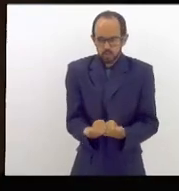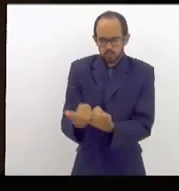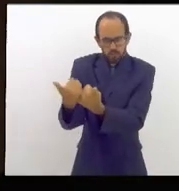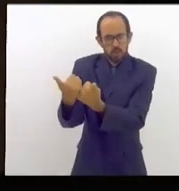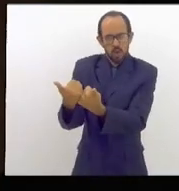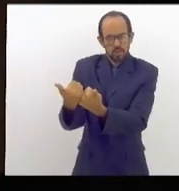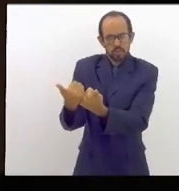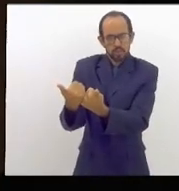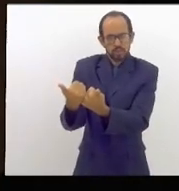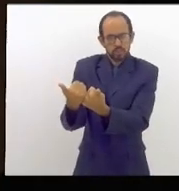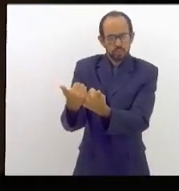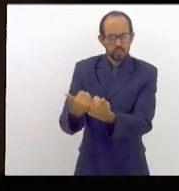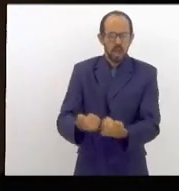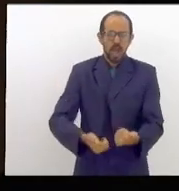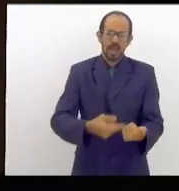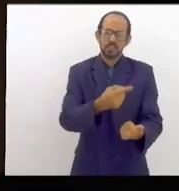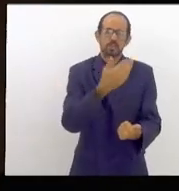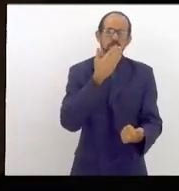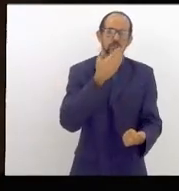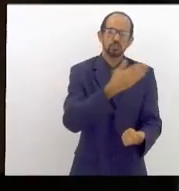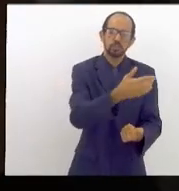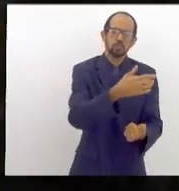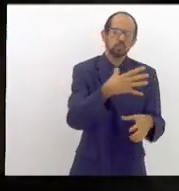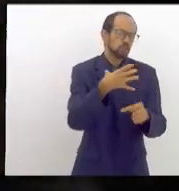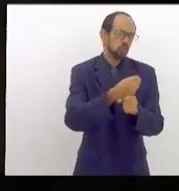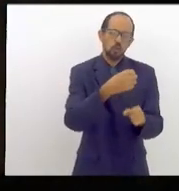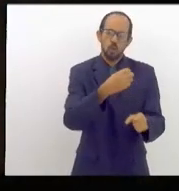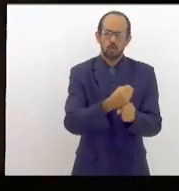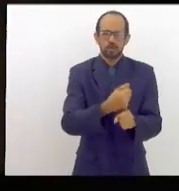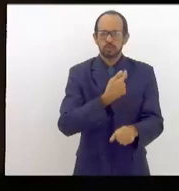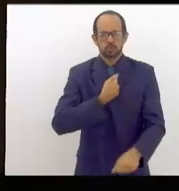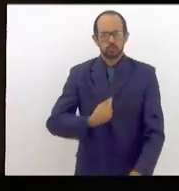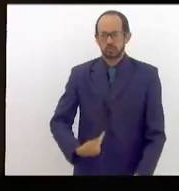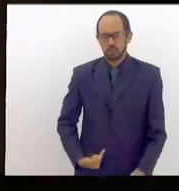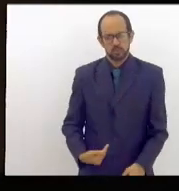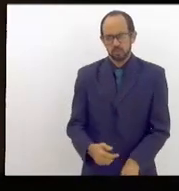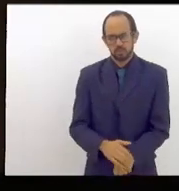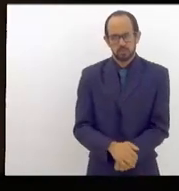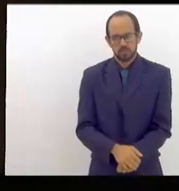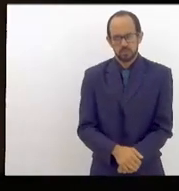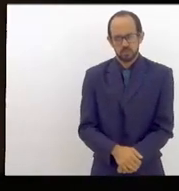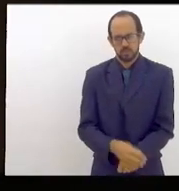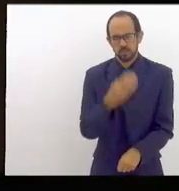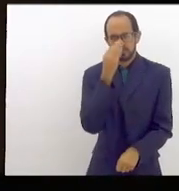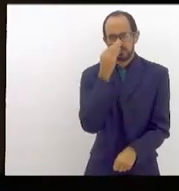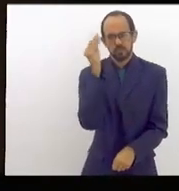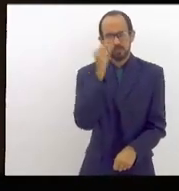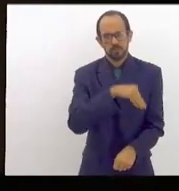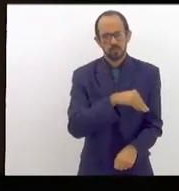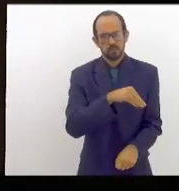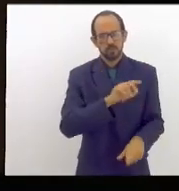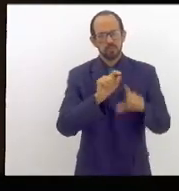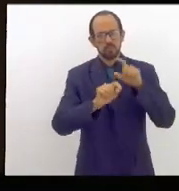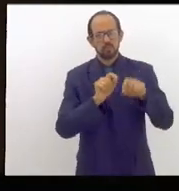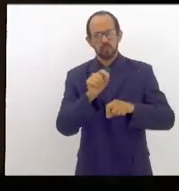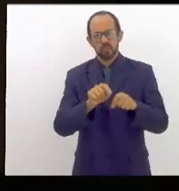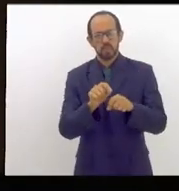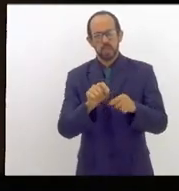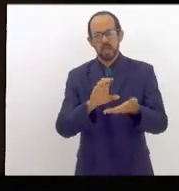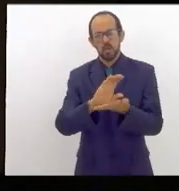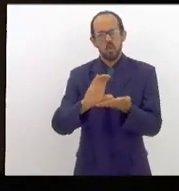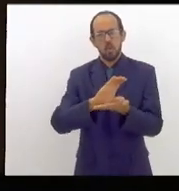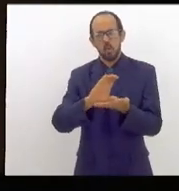a essas contas e aí esse governo né que descumprem o que a